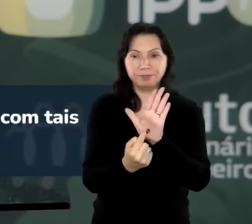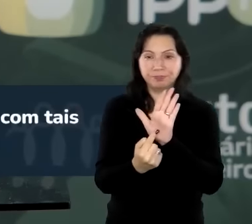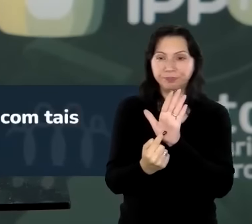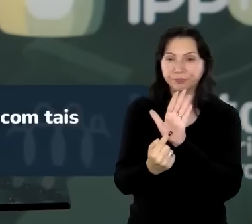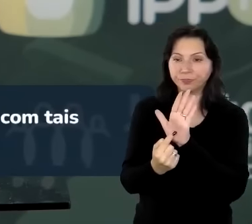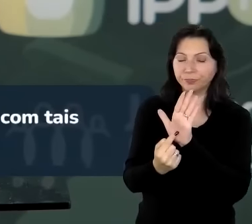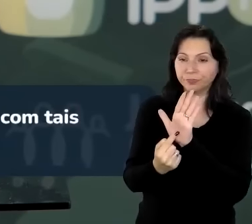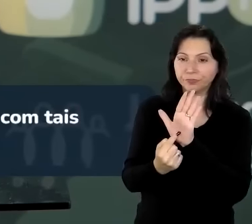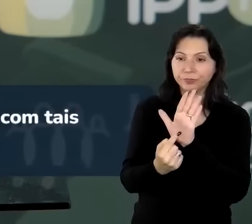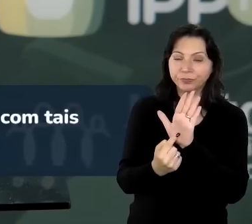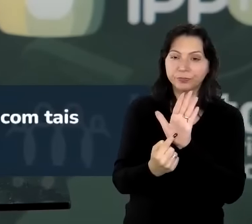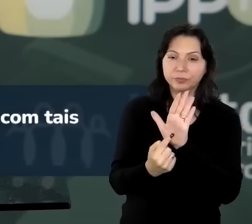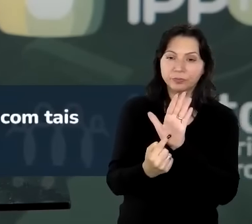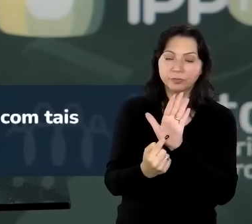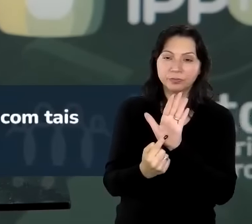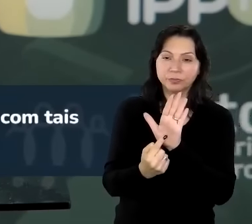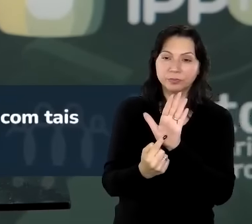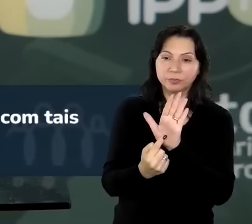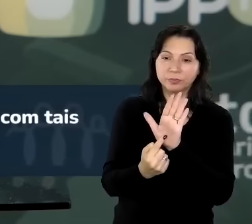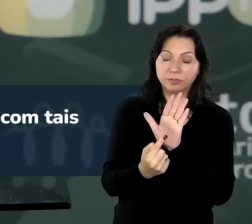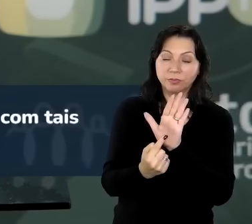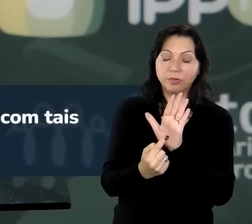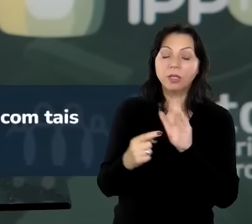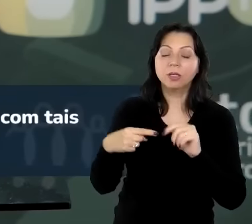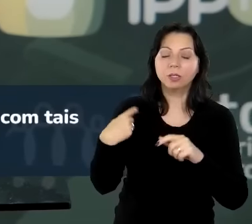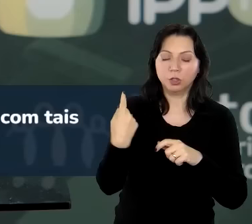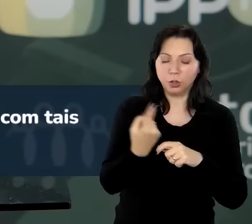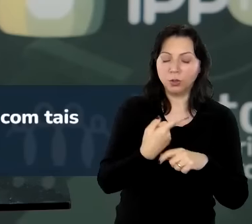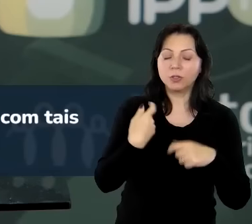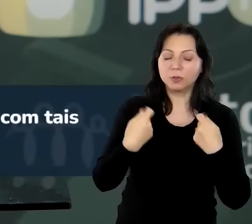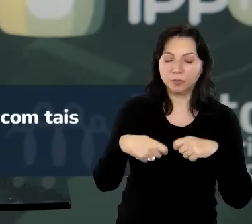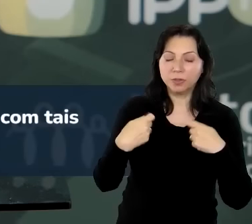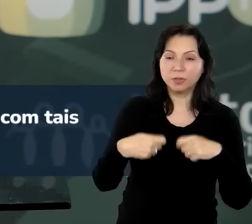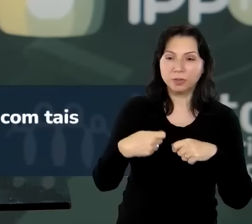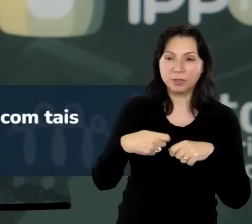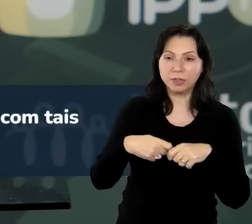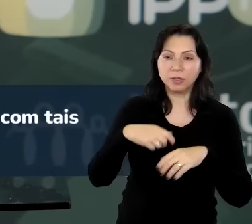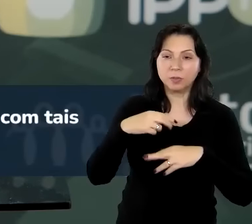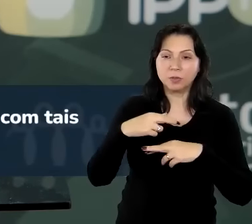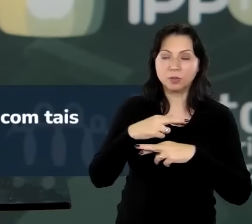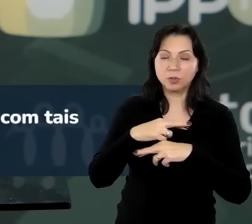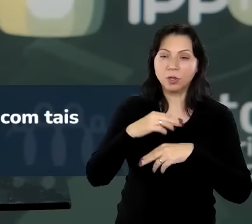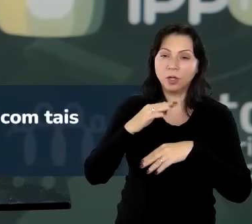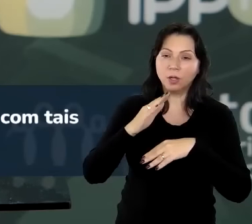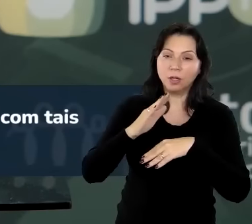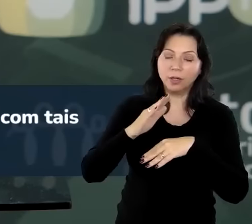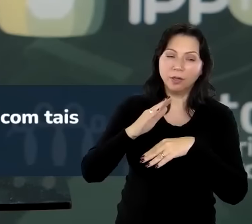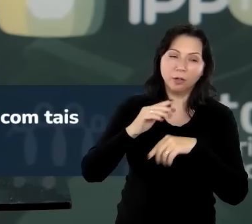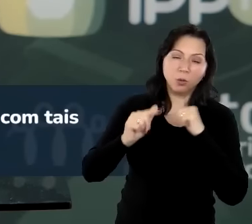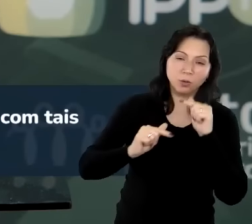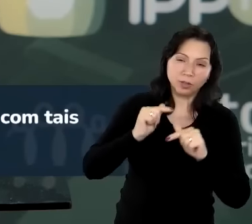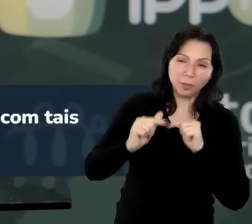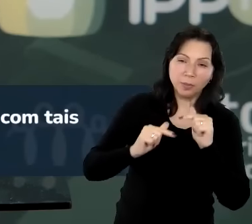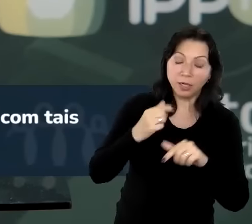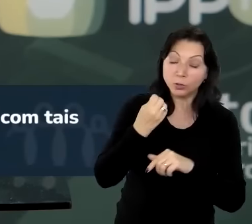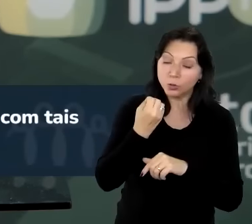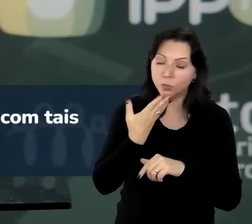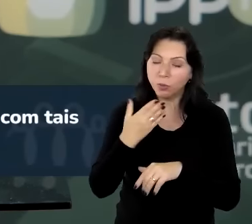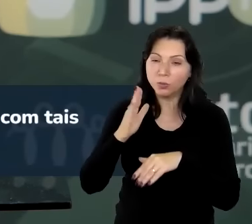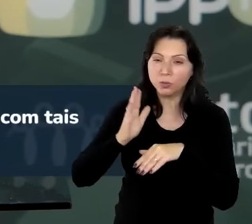negligencieis igualmente a prática do bem e a mútua cooperação, pois com tais